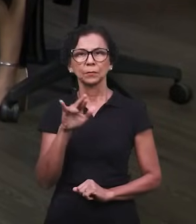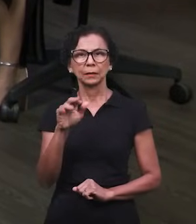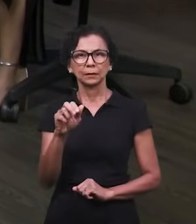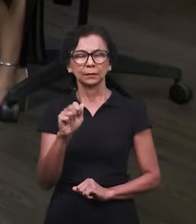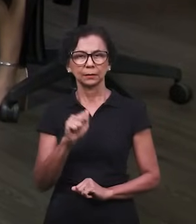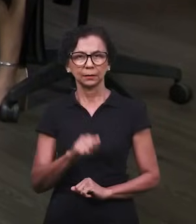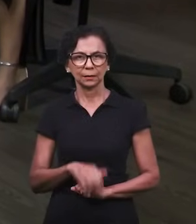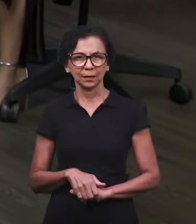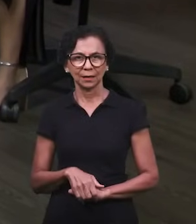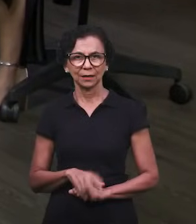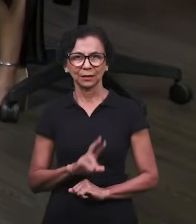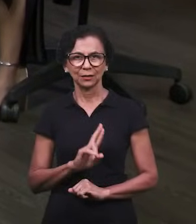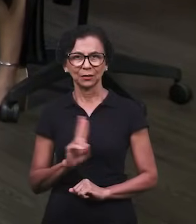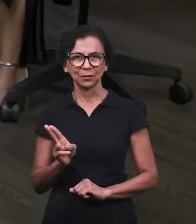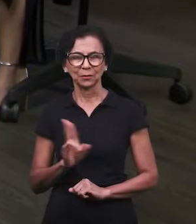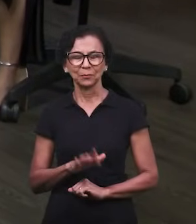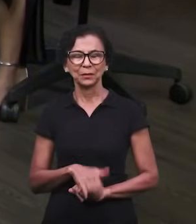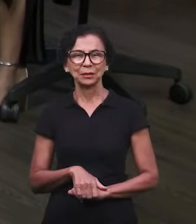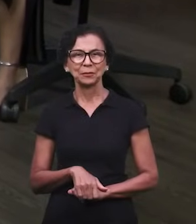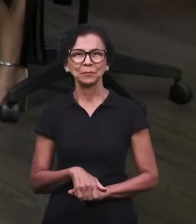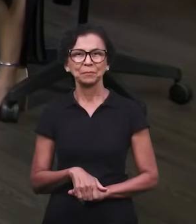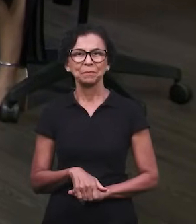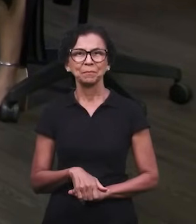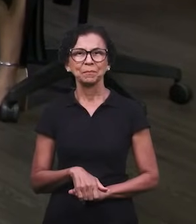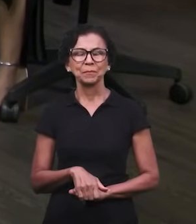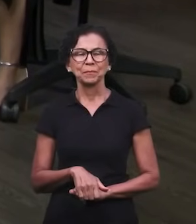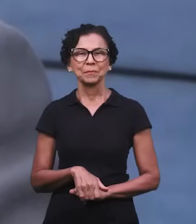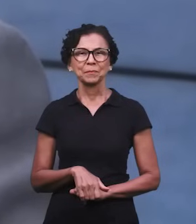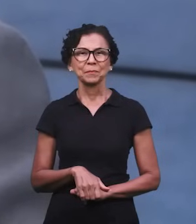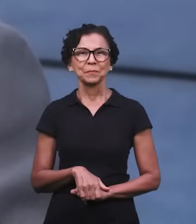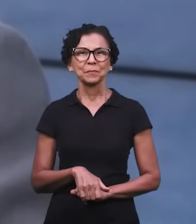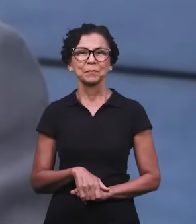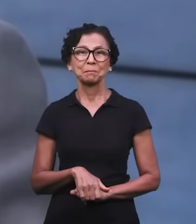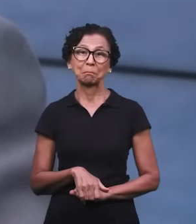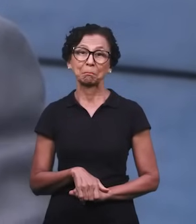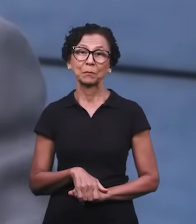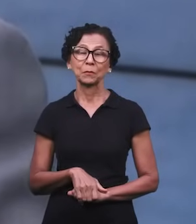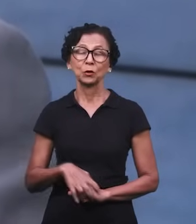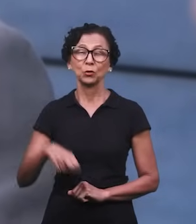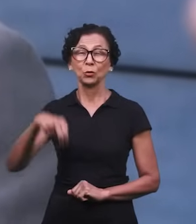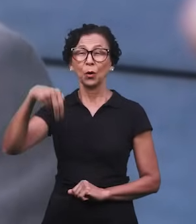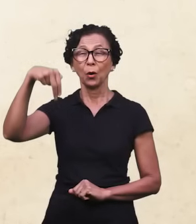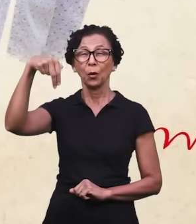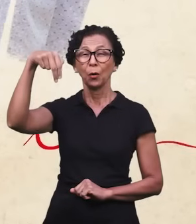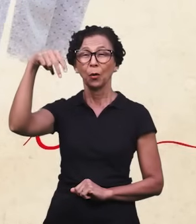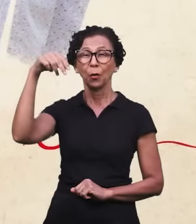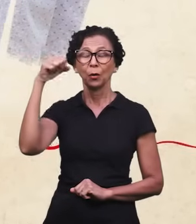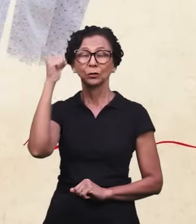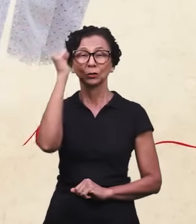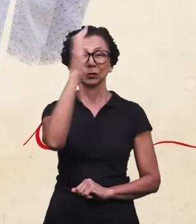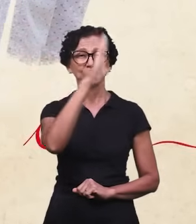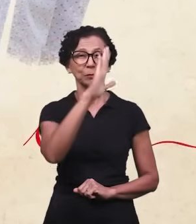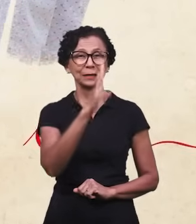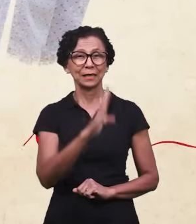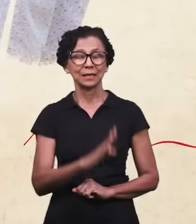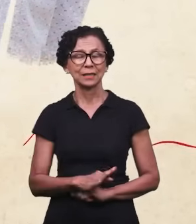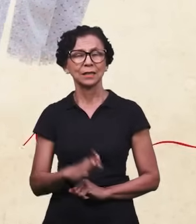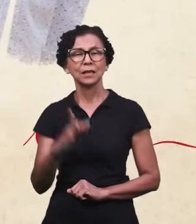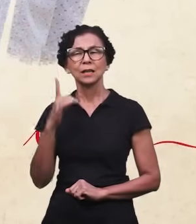norte do Brasil. Então vamos ouvir o que a Maria Clara tem a dizer. Fala, jovem!